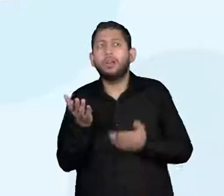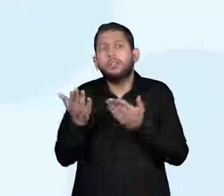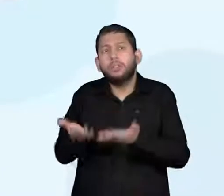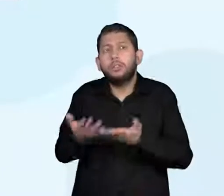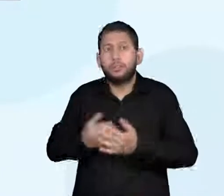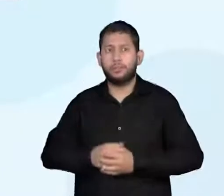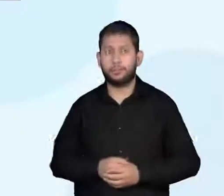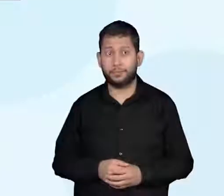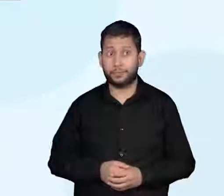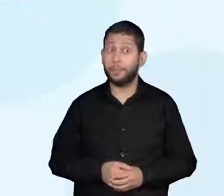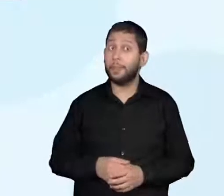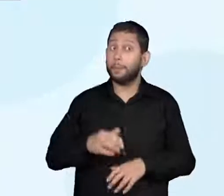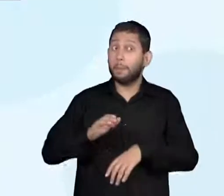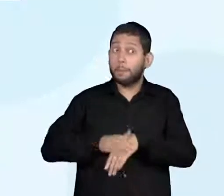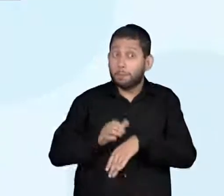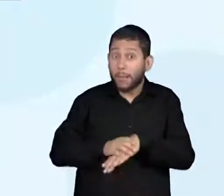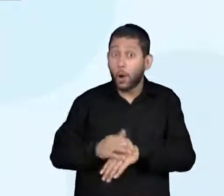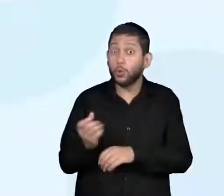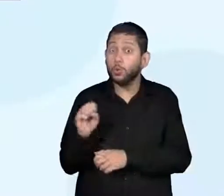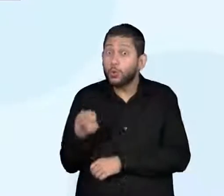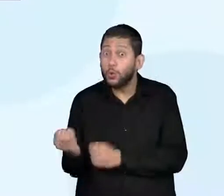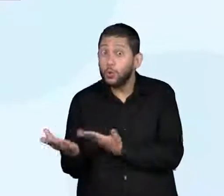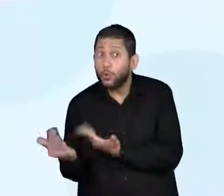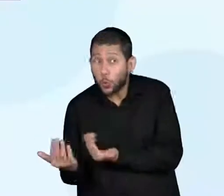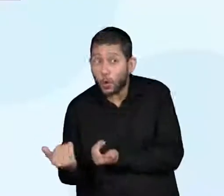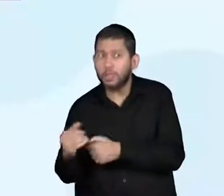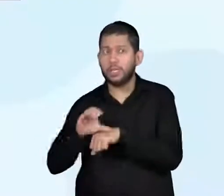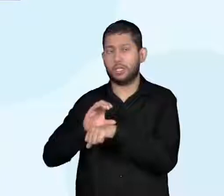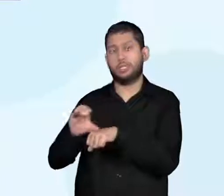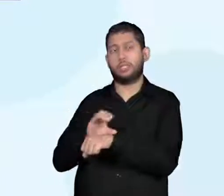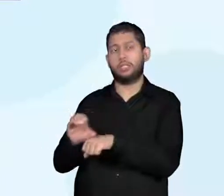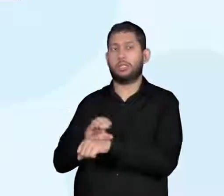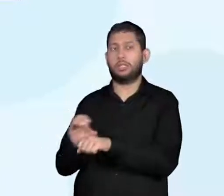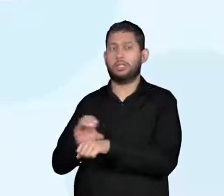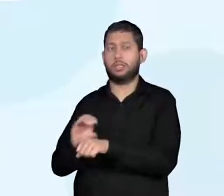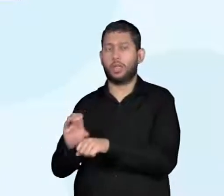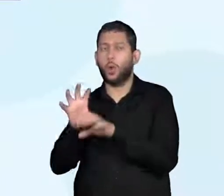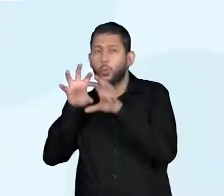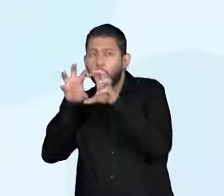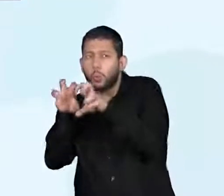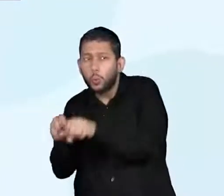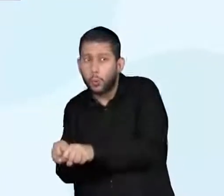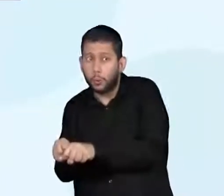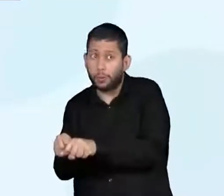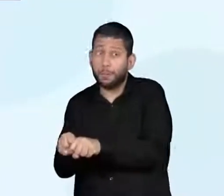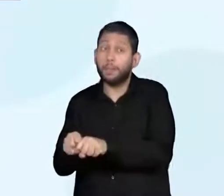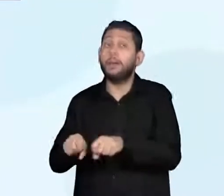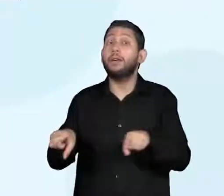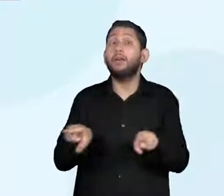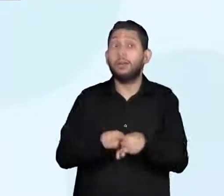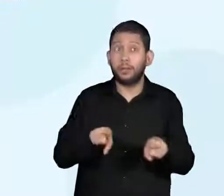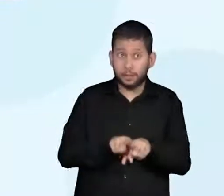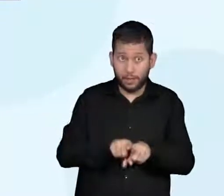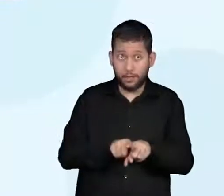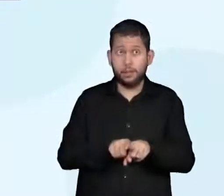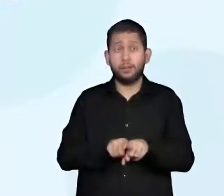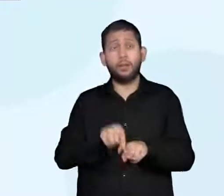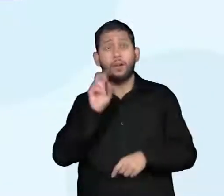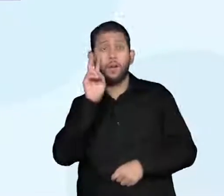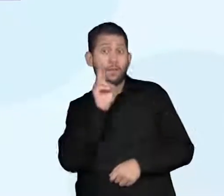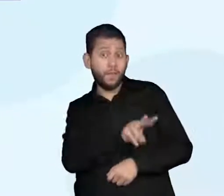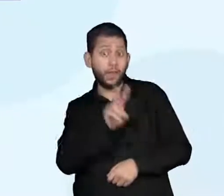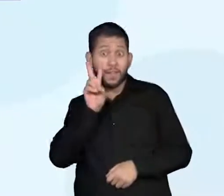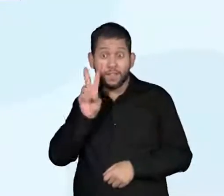dimorfismo sexual, sendo os machos 16% maiores e 55% mais pesados